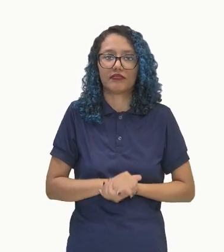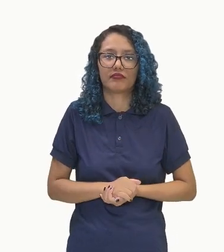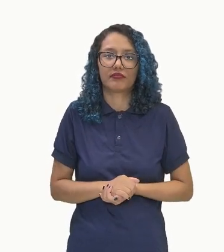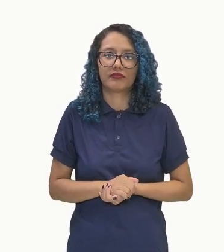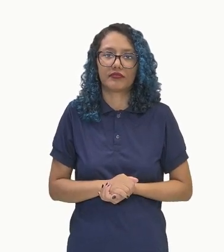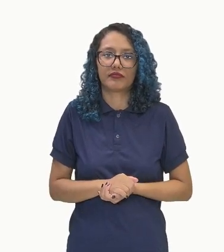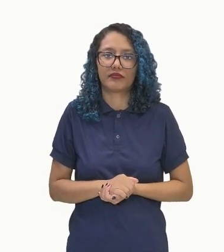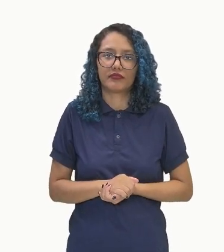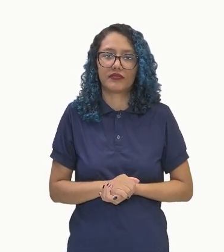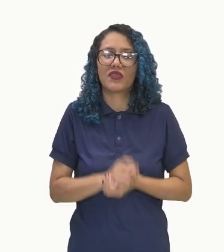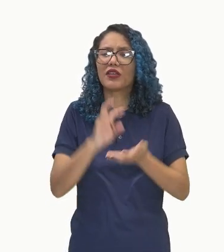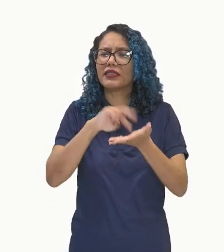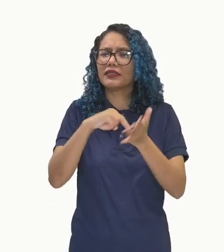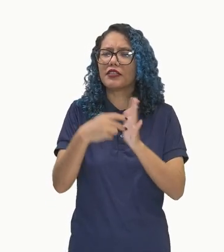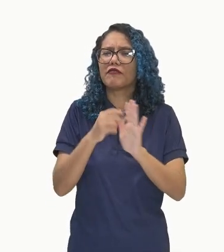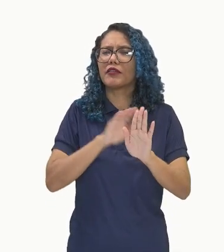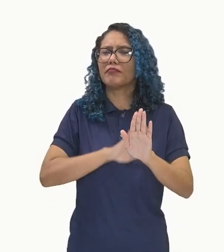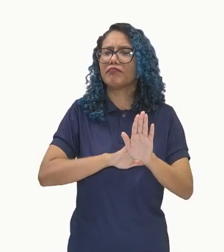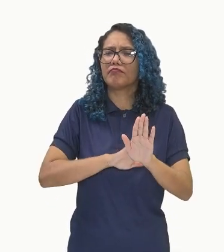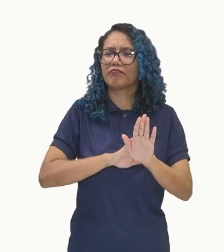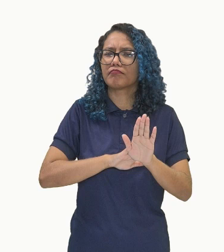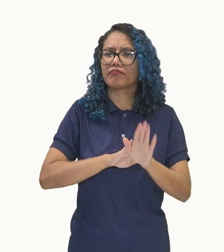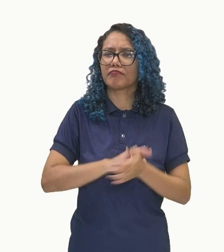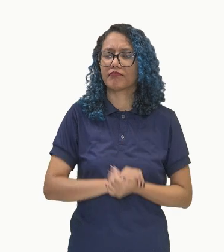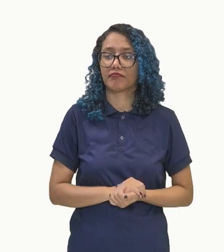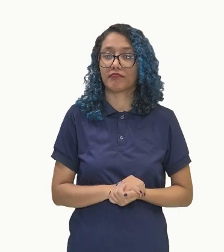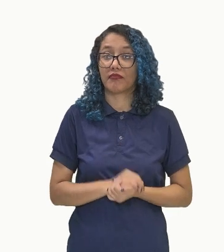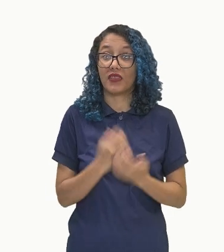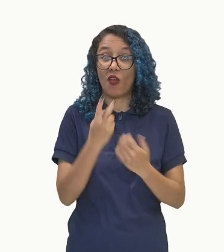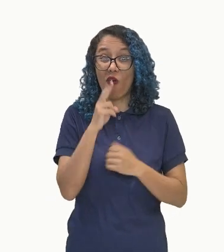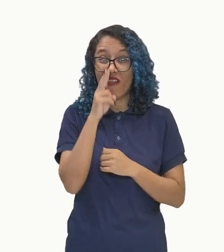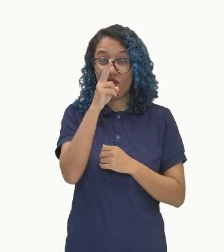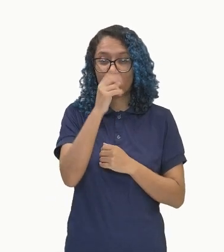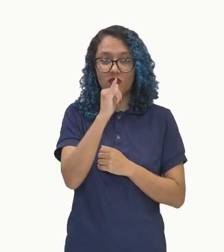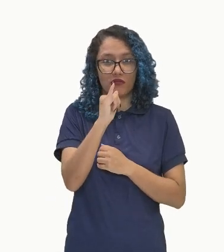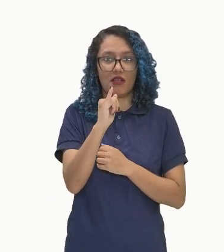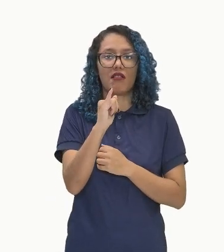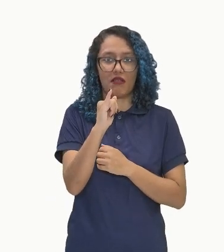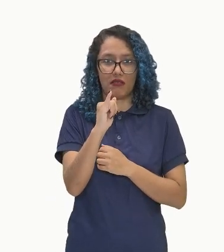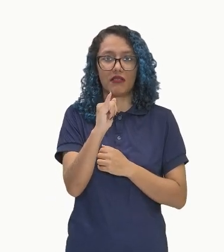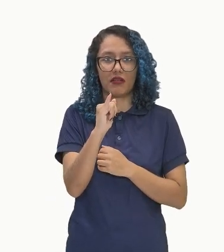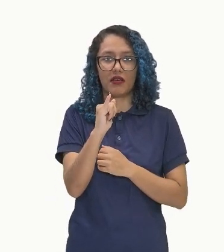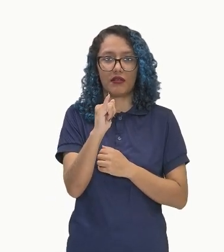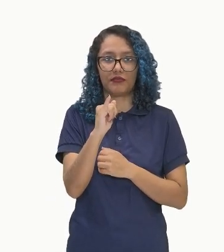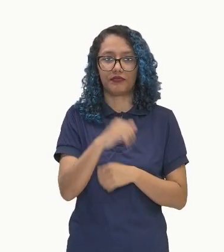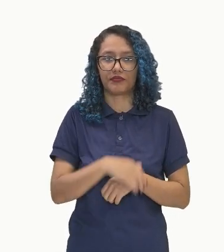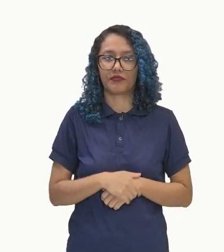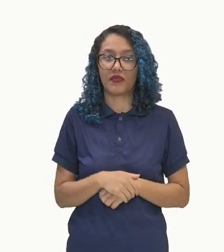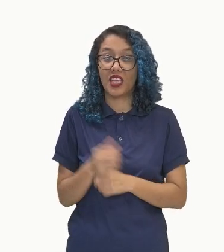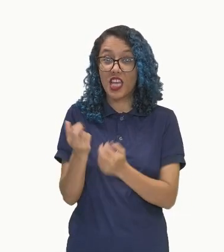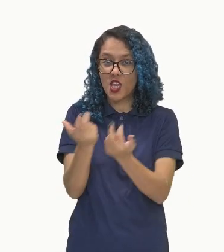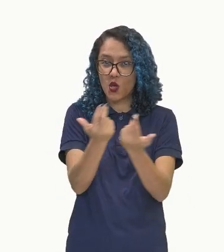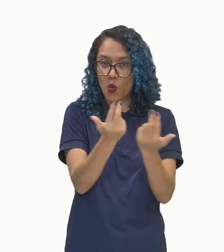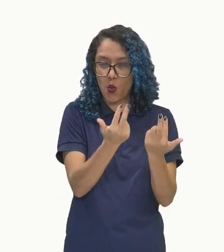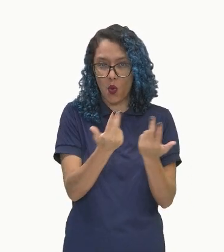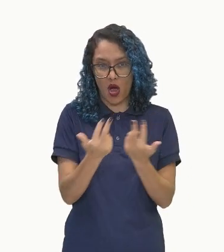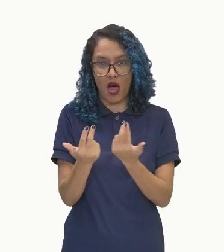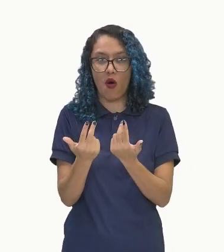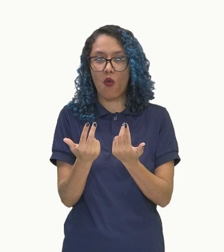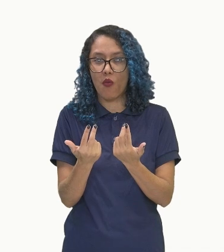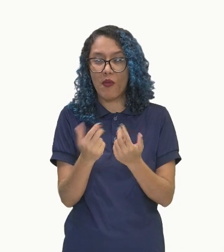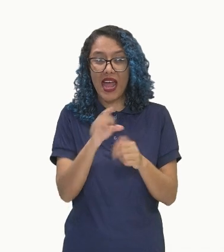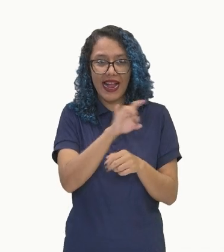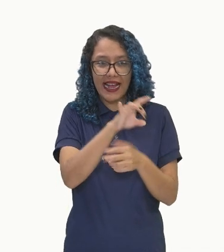ela é igual em todos os componentes. Olha só qual é a principal característica aqui. É que mais